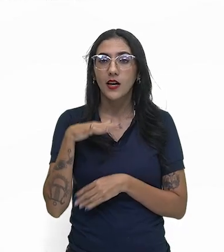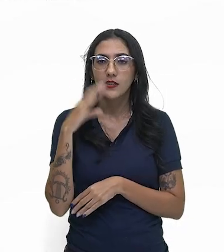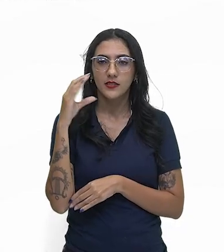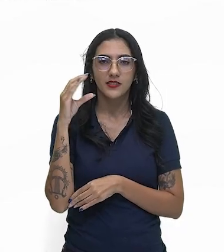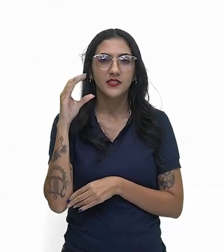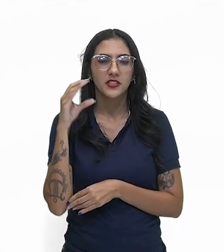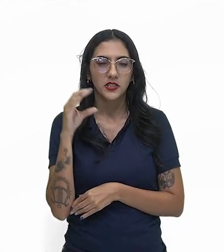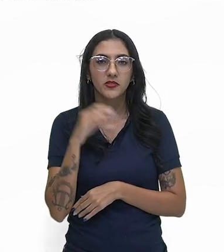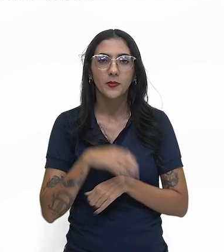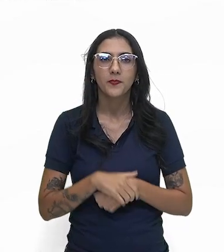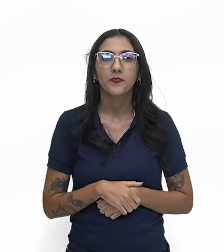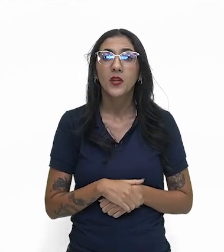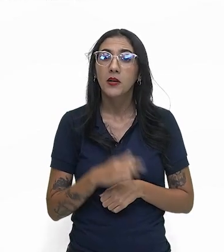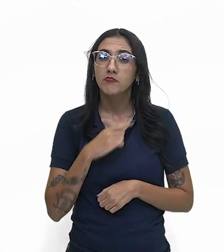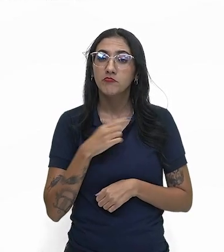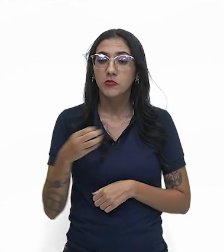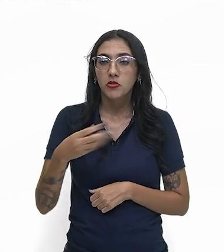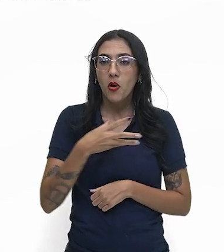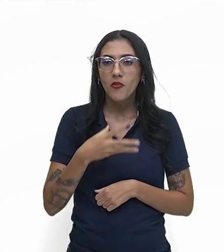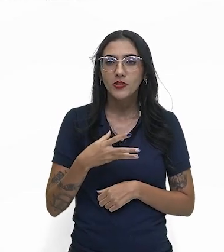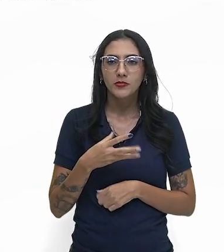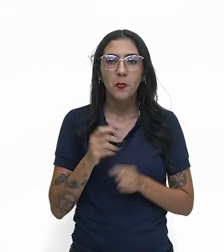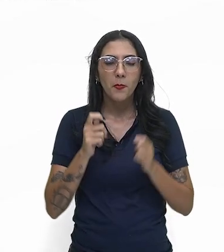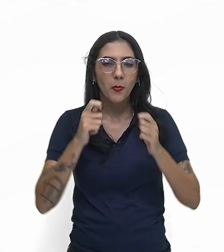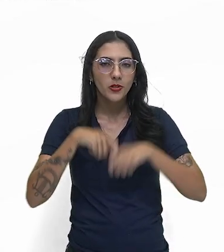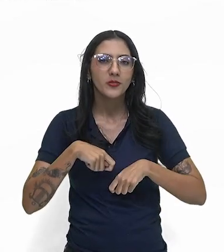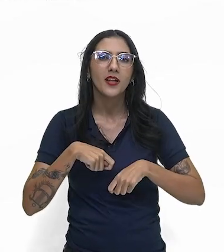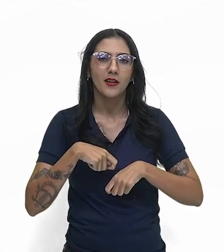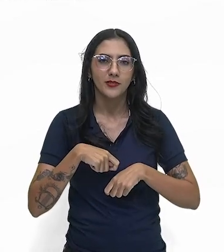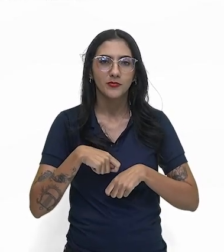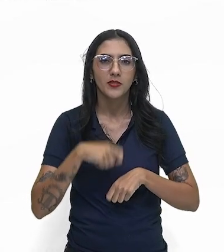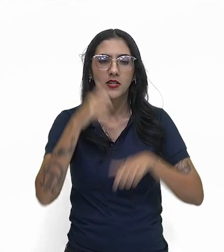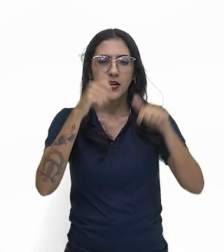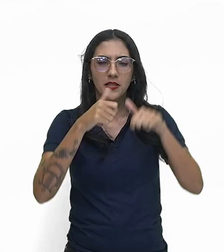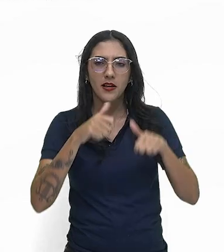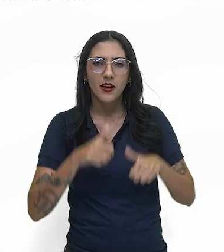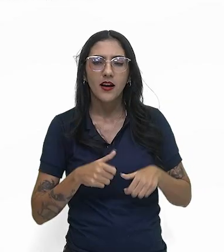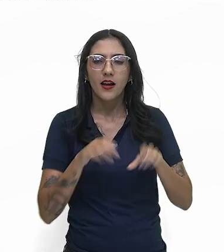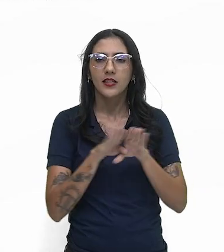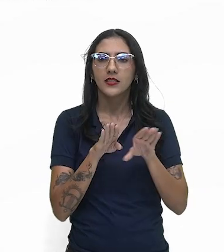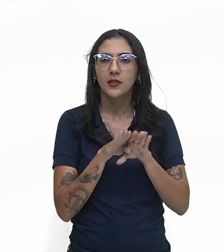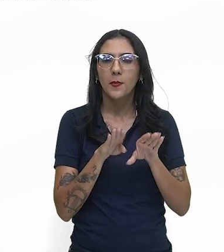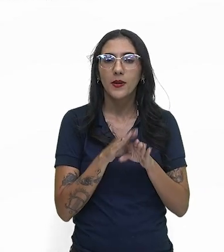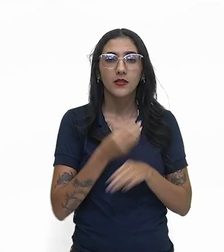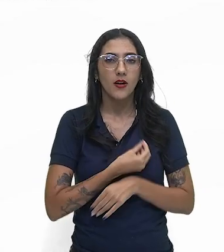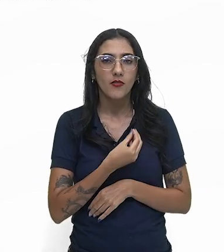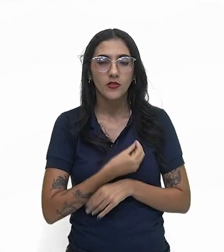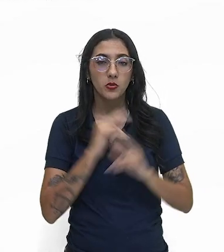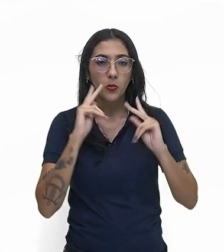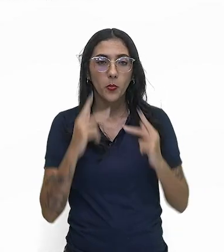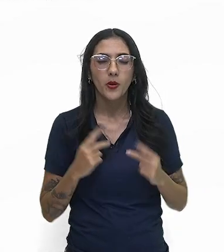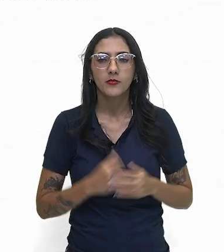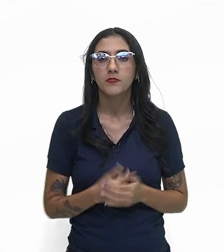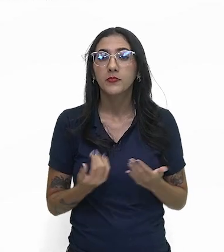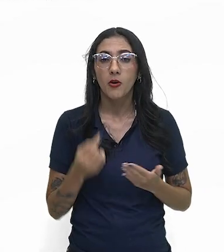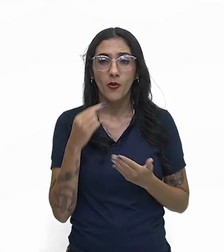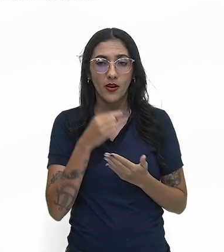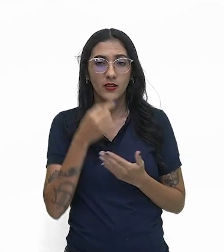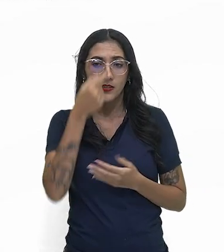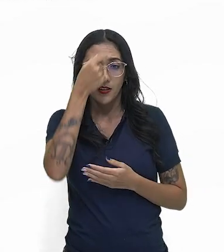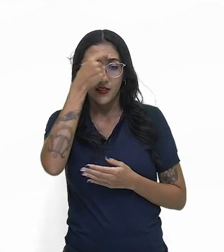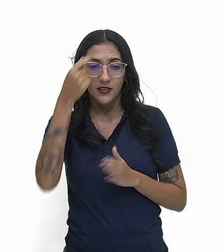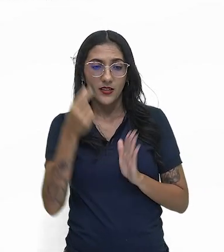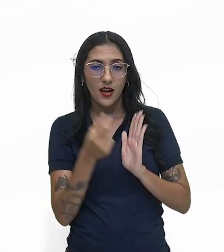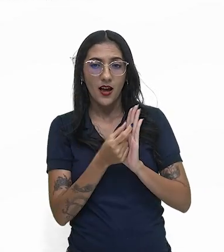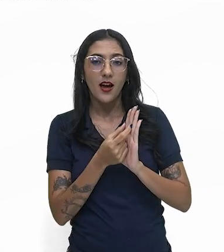científicos abrem novas possibilidades para a exploração do universo, né, e da condição humana. A própria IA, ela pode